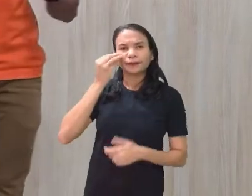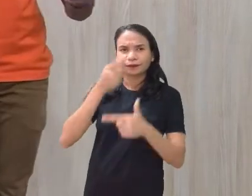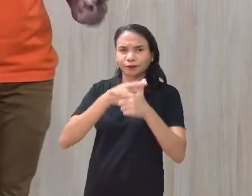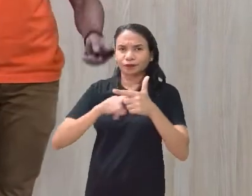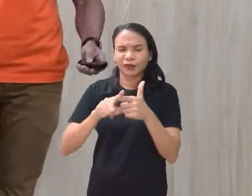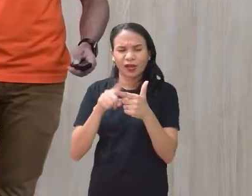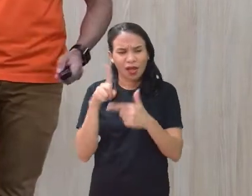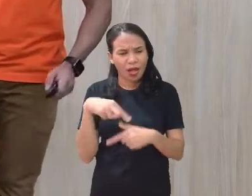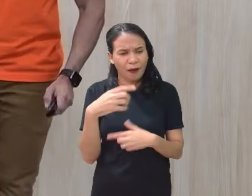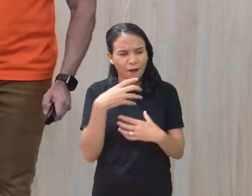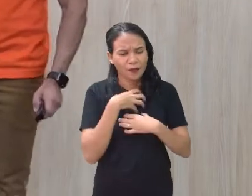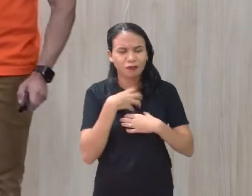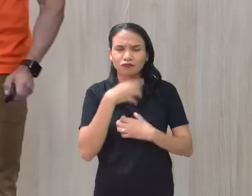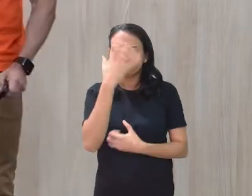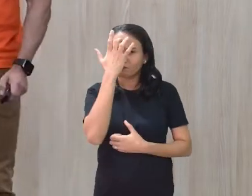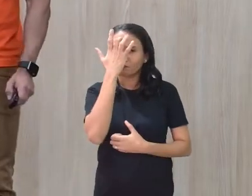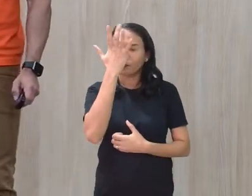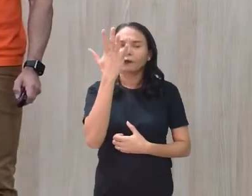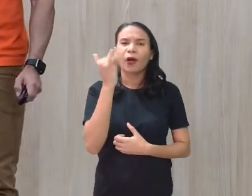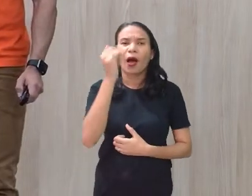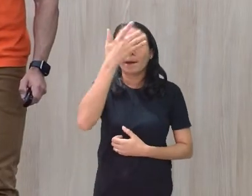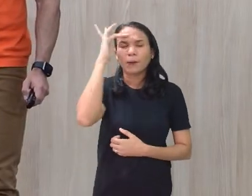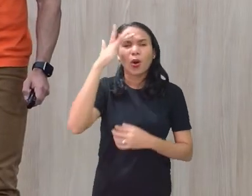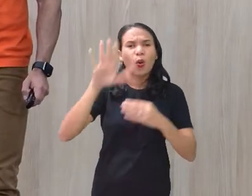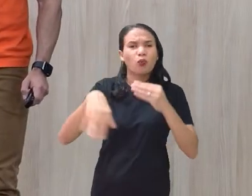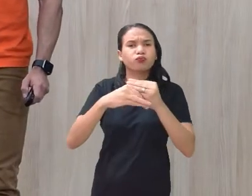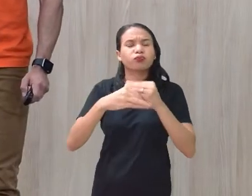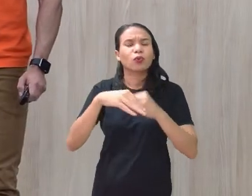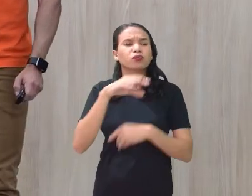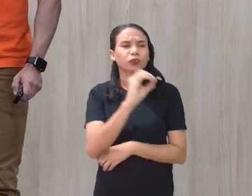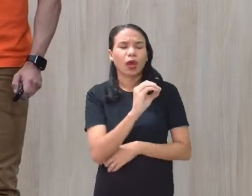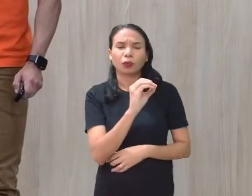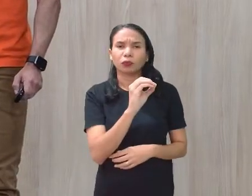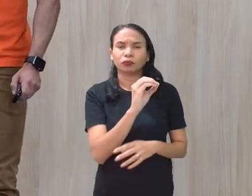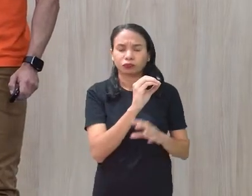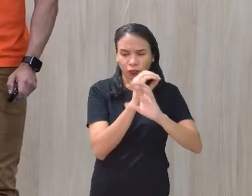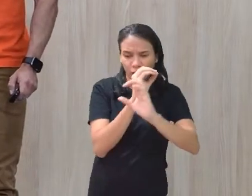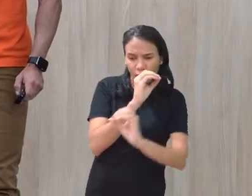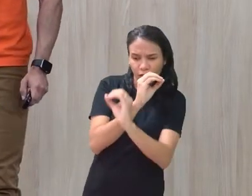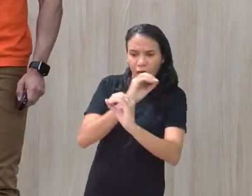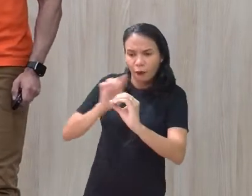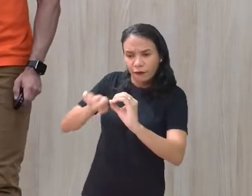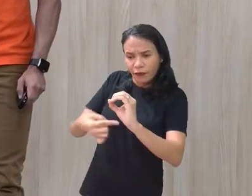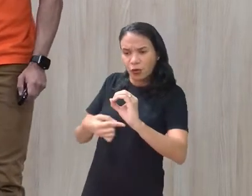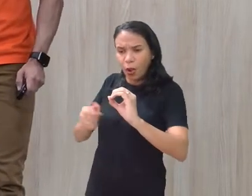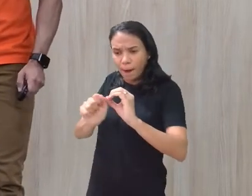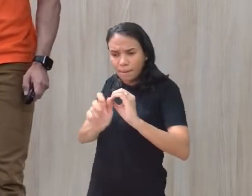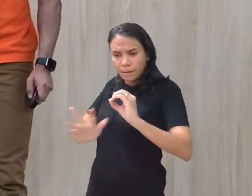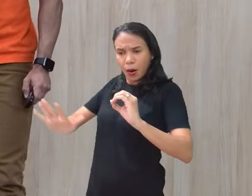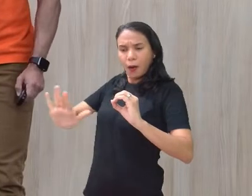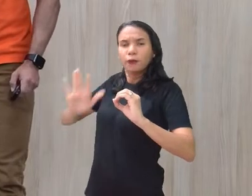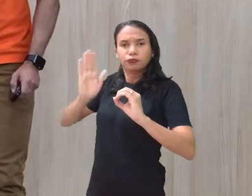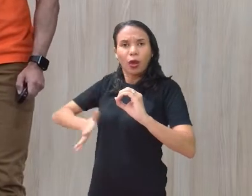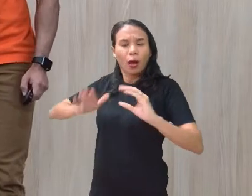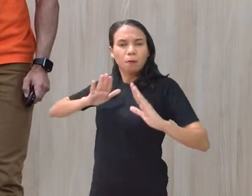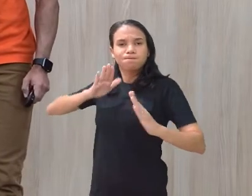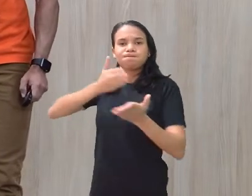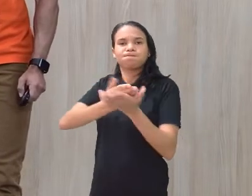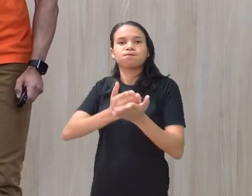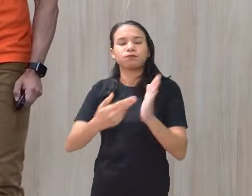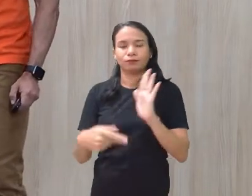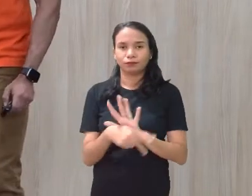muito intuitiva, né? Você adiciona aí o 0, bota o 0 e a vírgula e a divisão já dá uma divisão